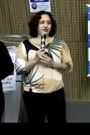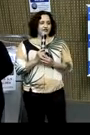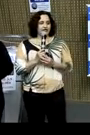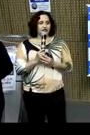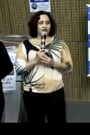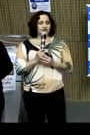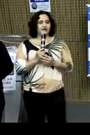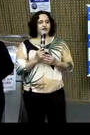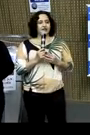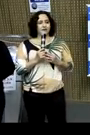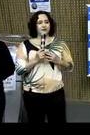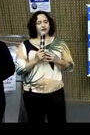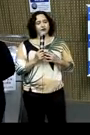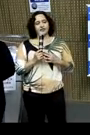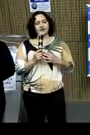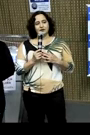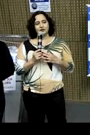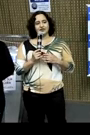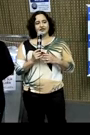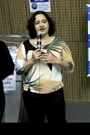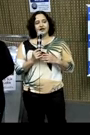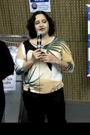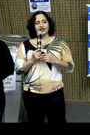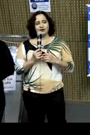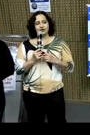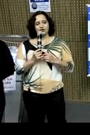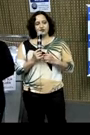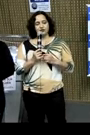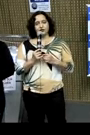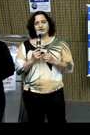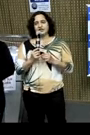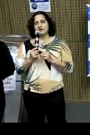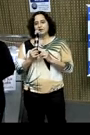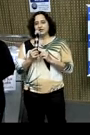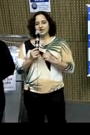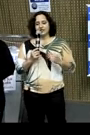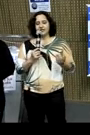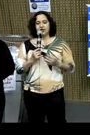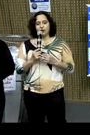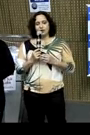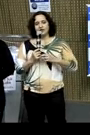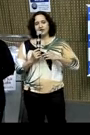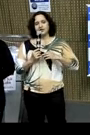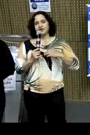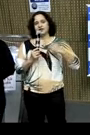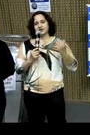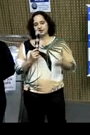outra fragilidade que nós identificamos quando começamos, né, a avaliar os indicadores, mas, assim, é